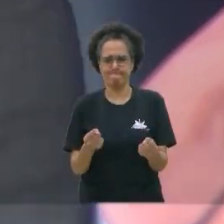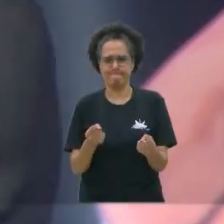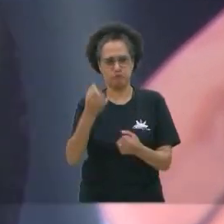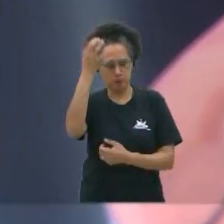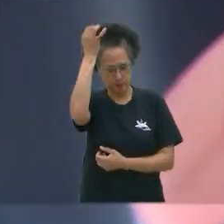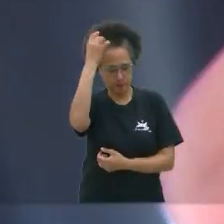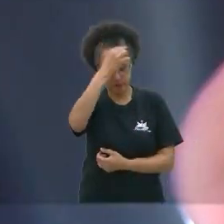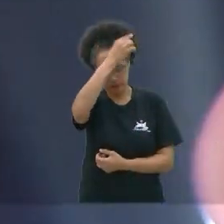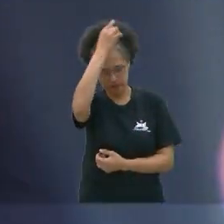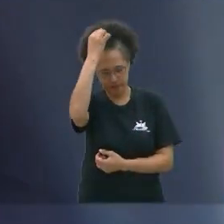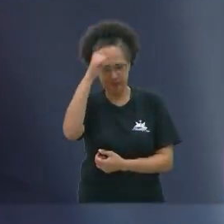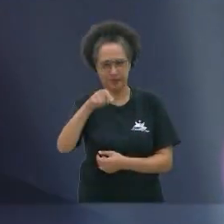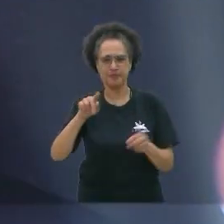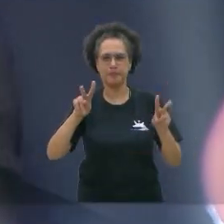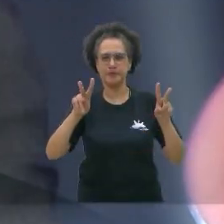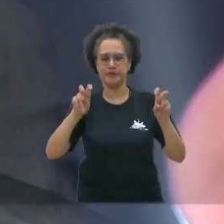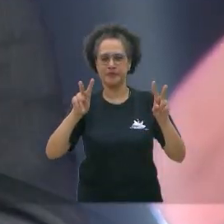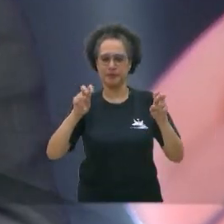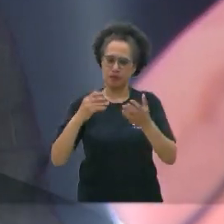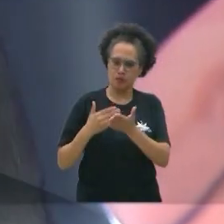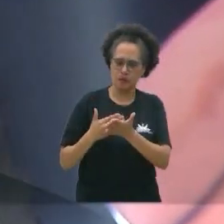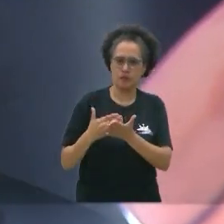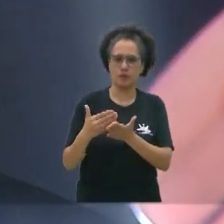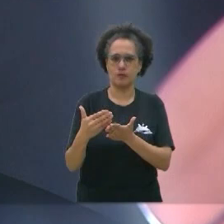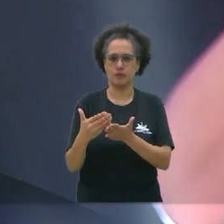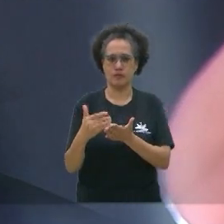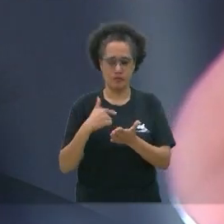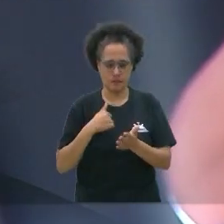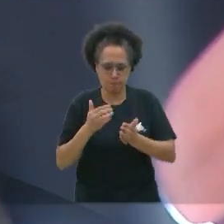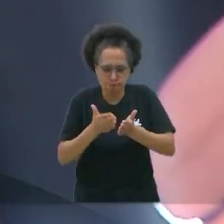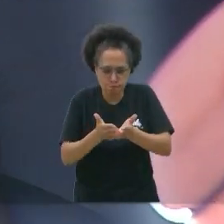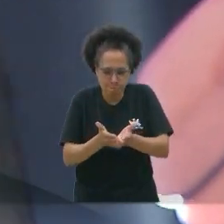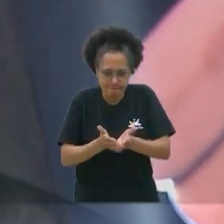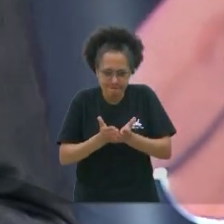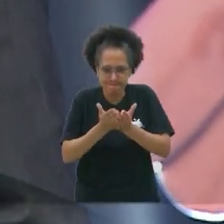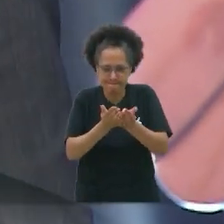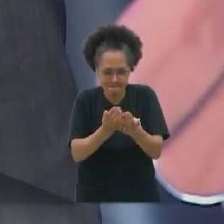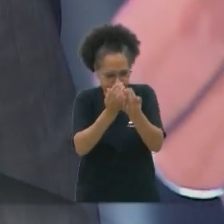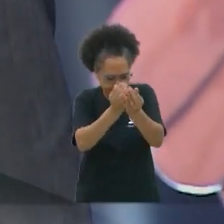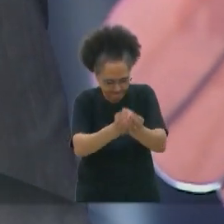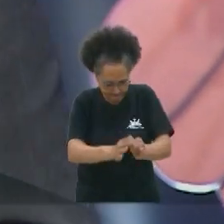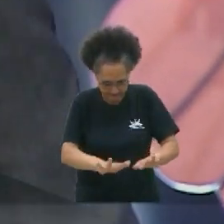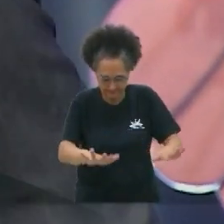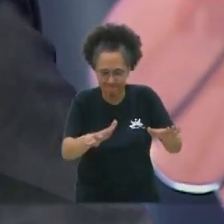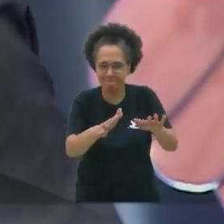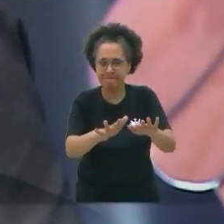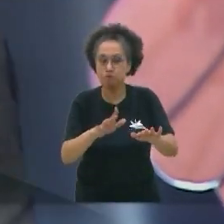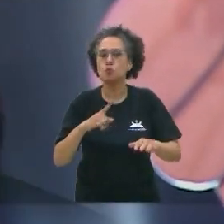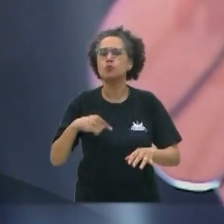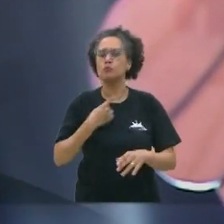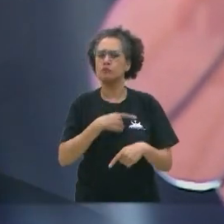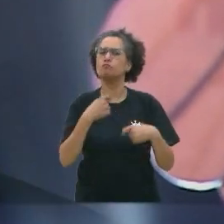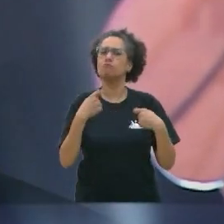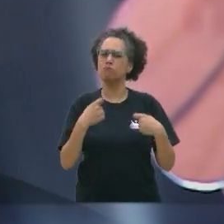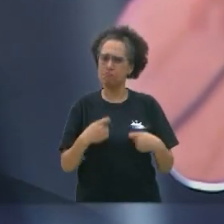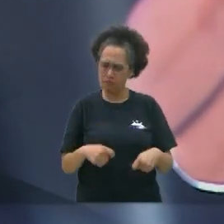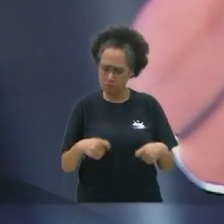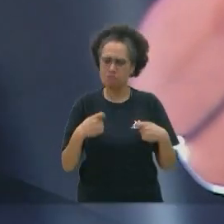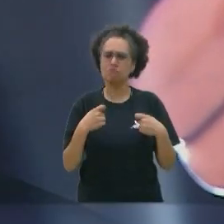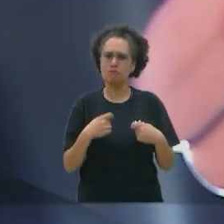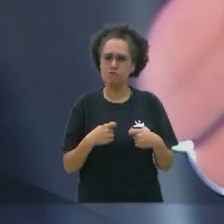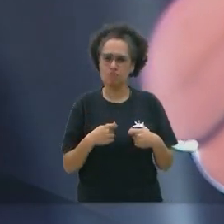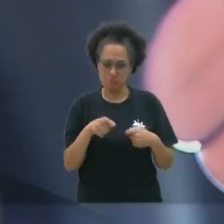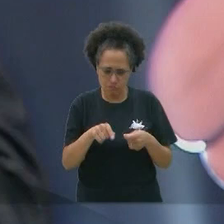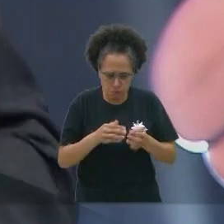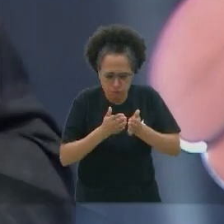Amém. Essa música tema que a gente cantou no começo, Eu Navegarei, é isso que a gente tem que fazer. A gente tem que navegar nas águas do